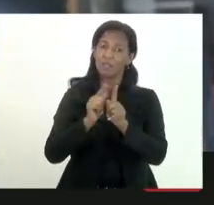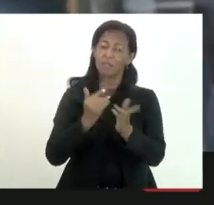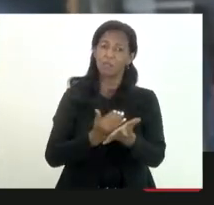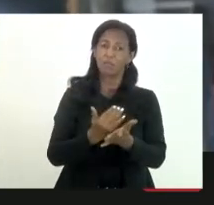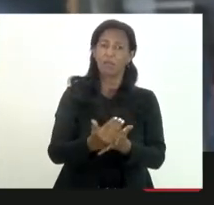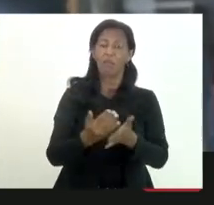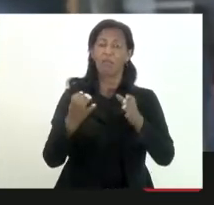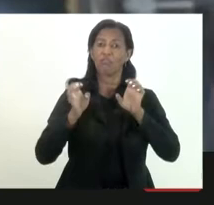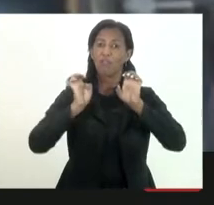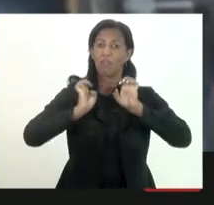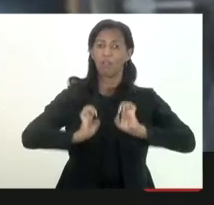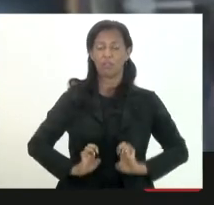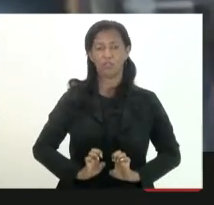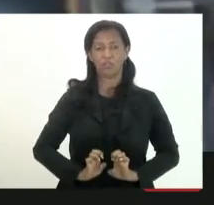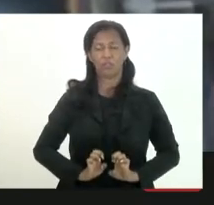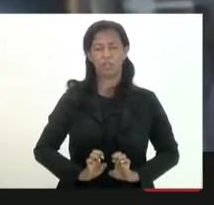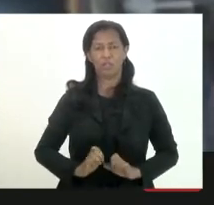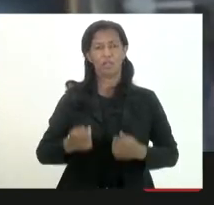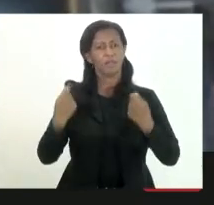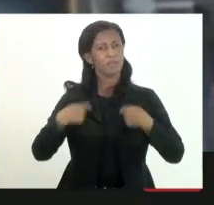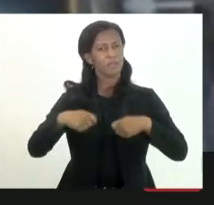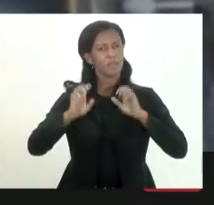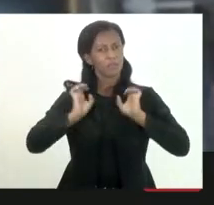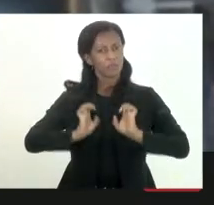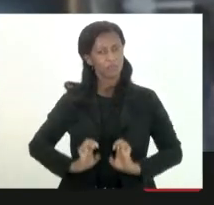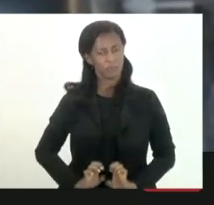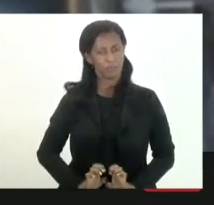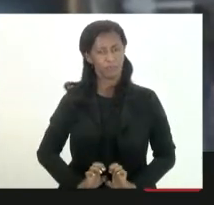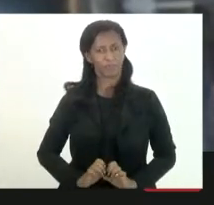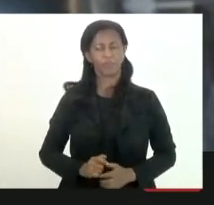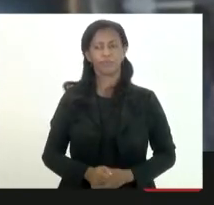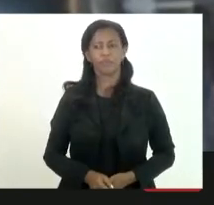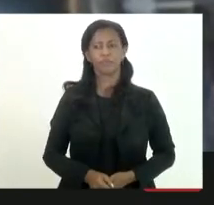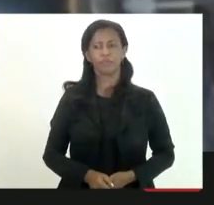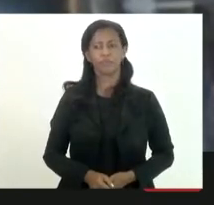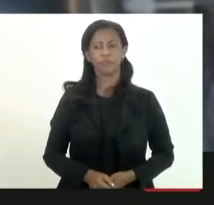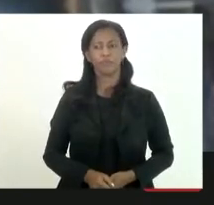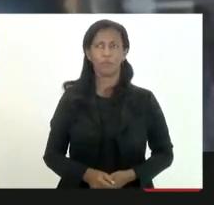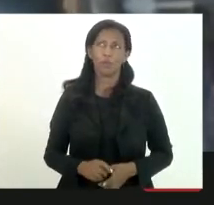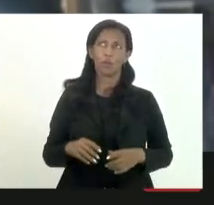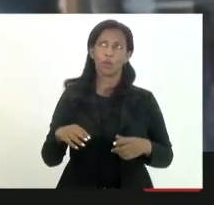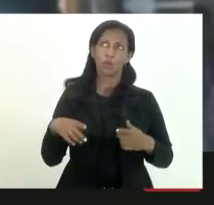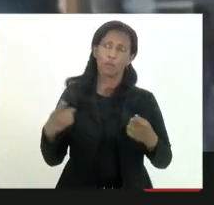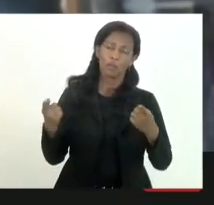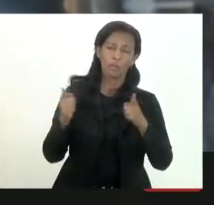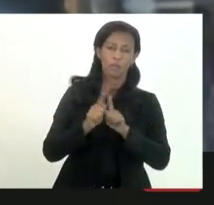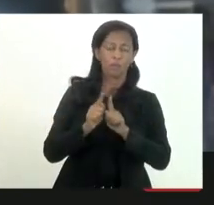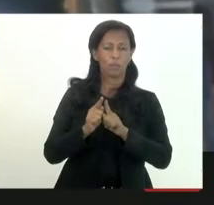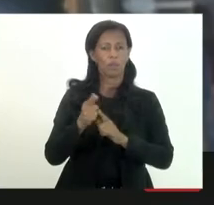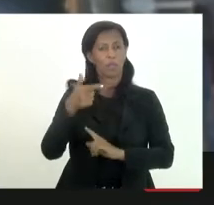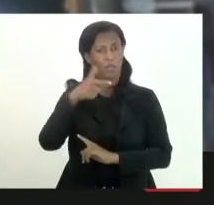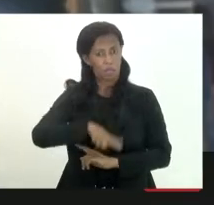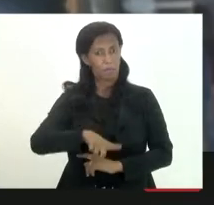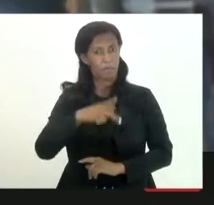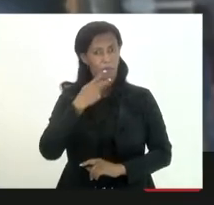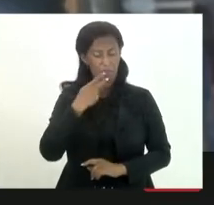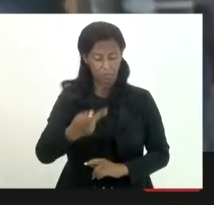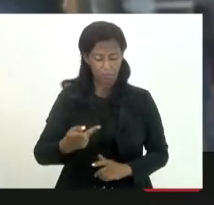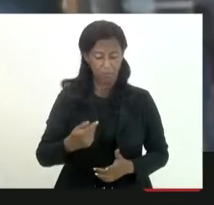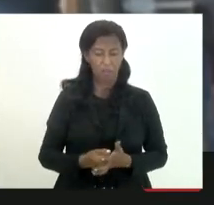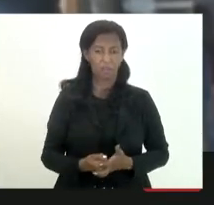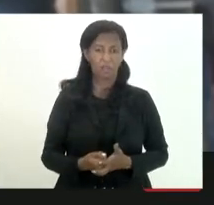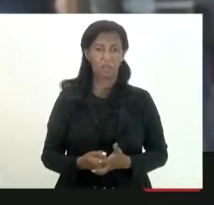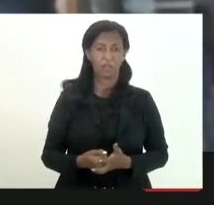de ética. O princípio de ética. Outra vez, repito a minha fala, dizendo que